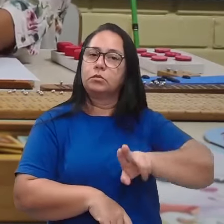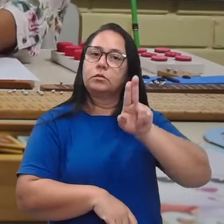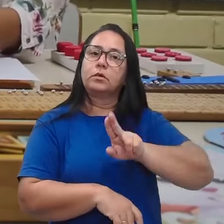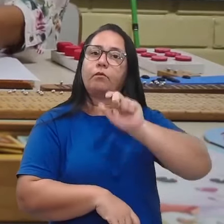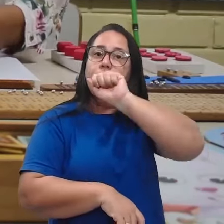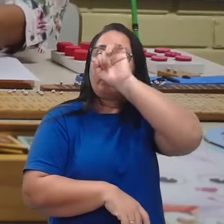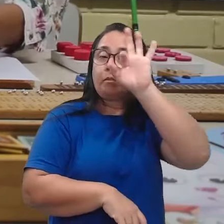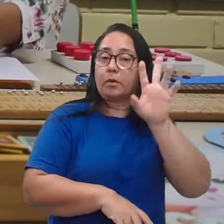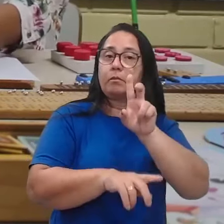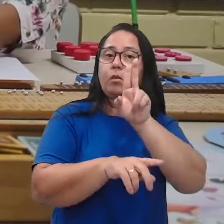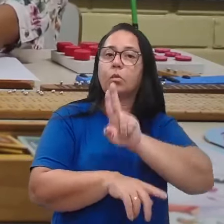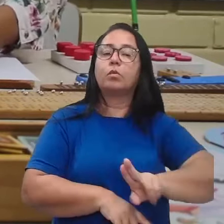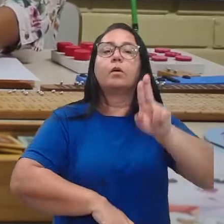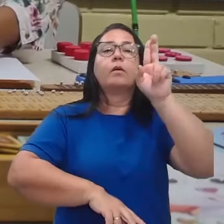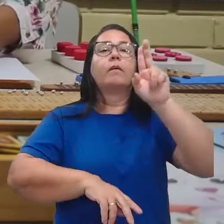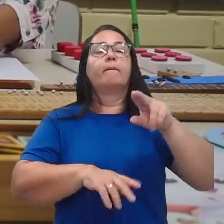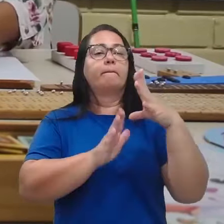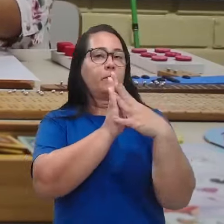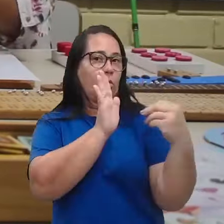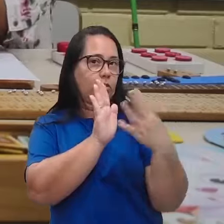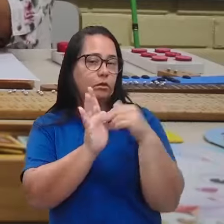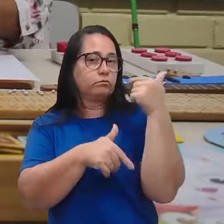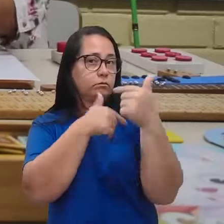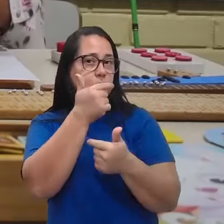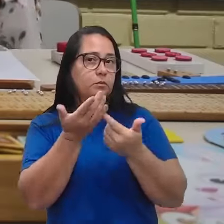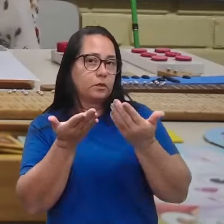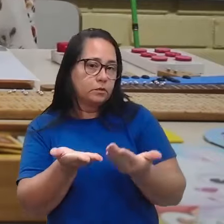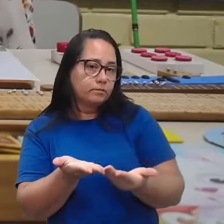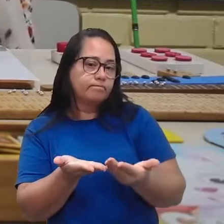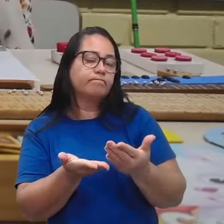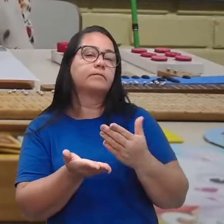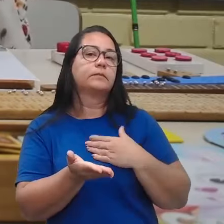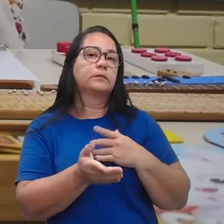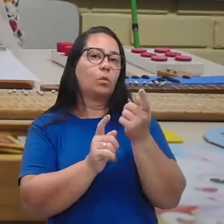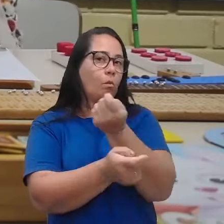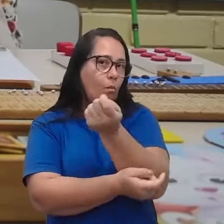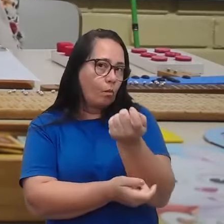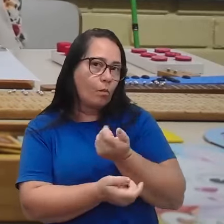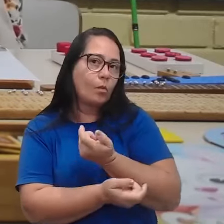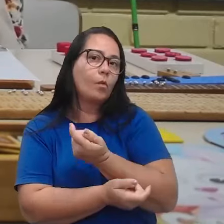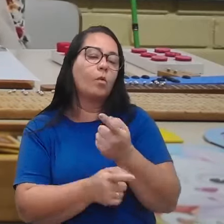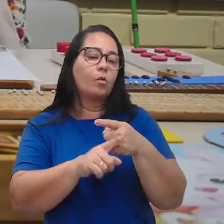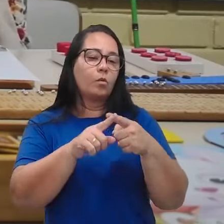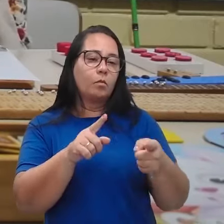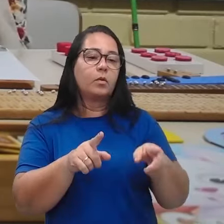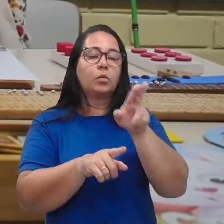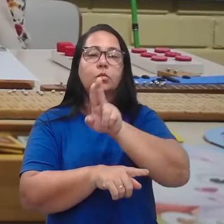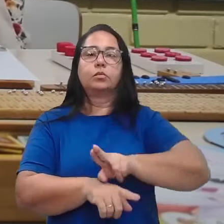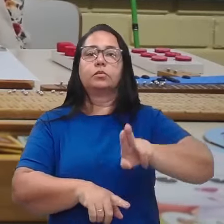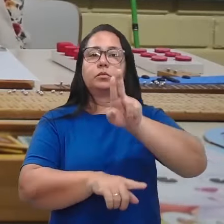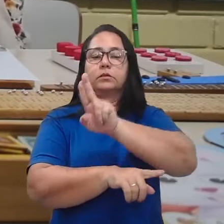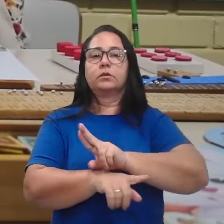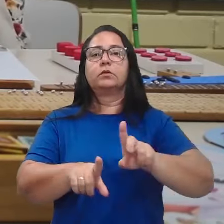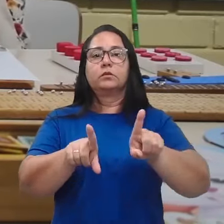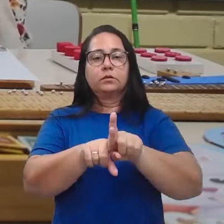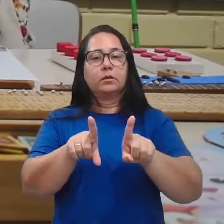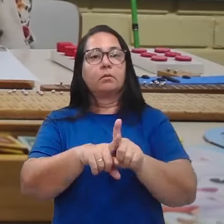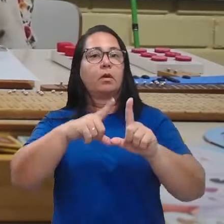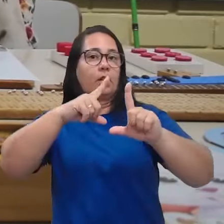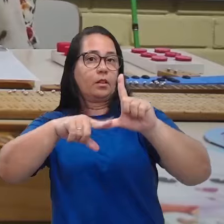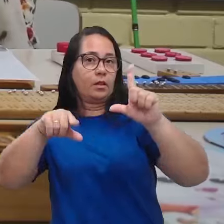o dedo. Então a gente trabalha com isso. Então todos esses instrumentos. Aqui a gente vai fazendo a letra